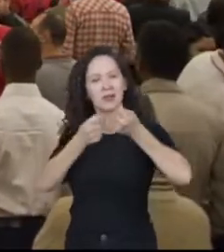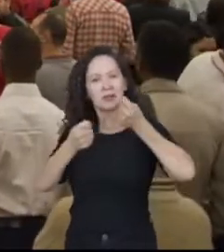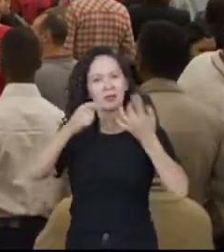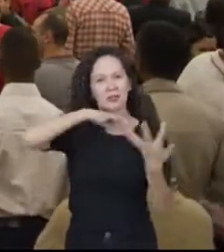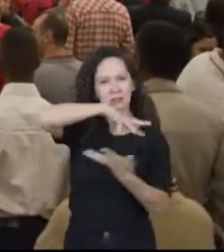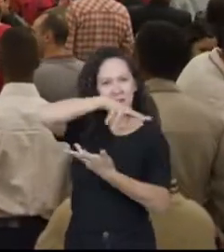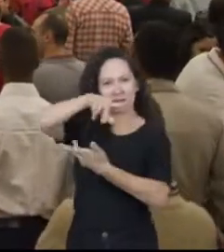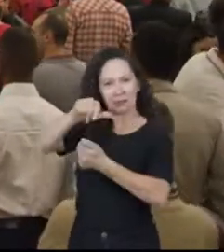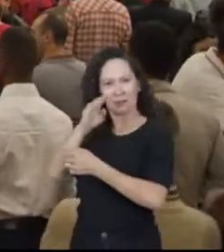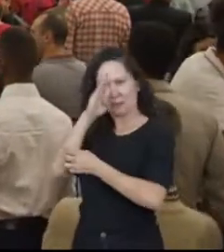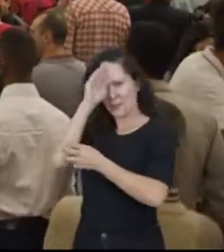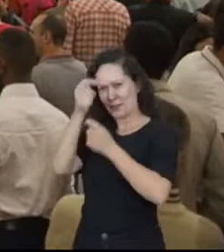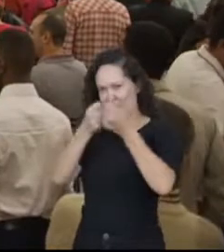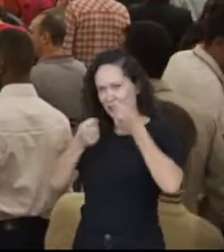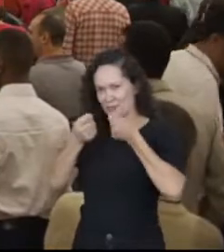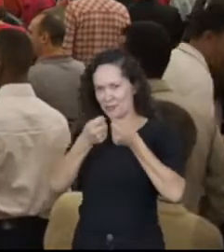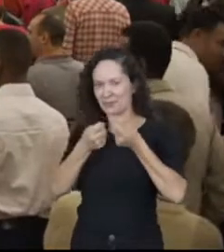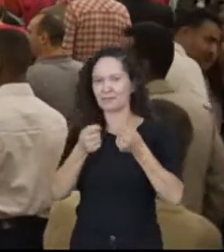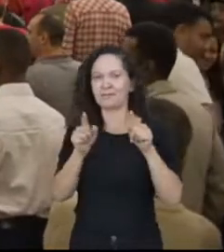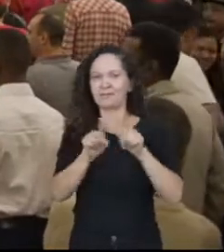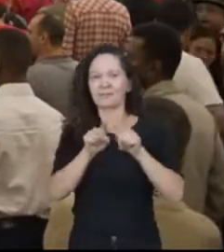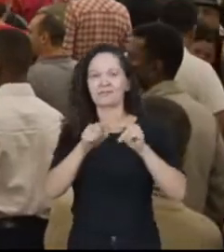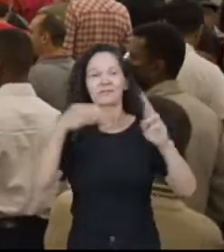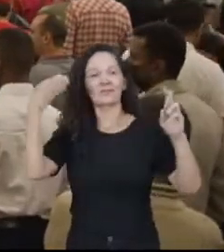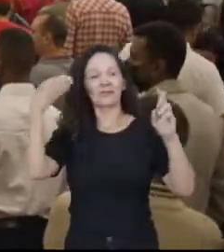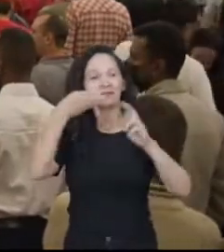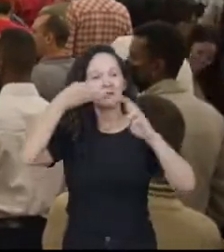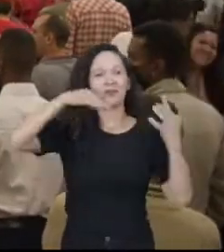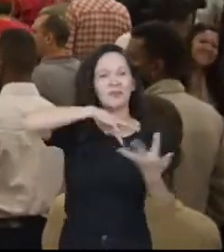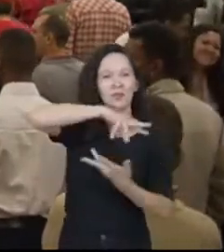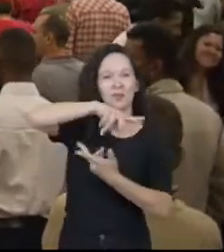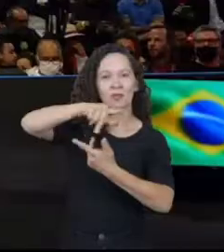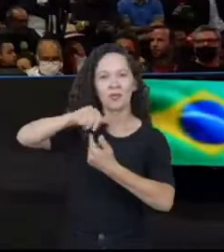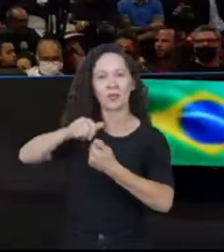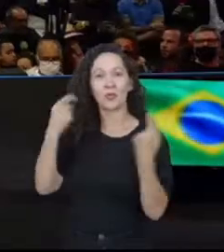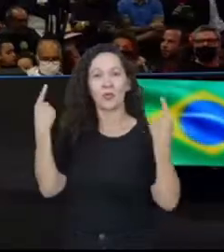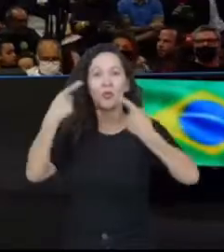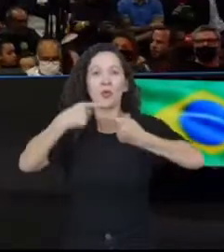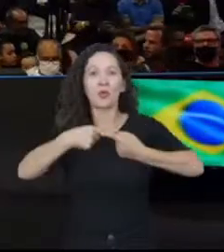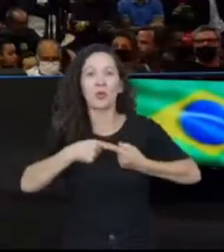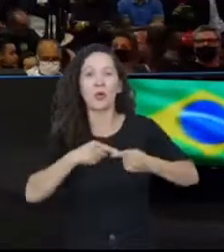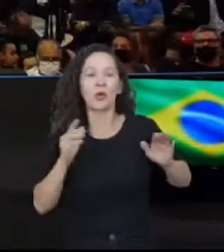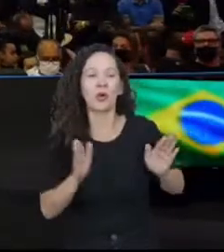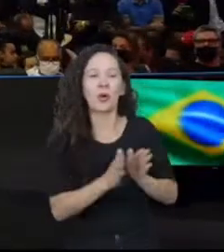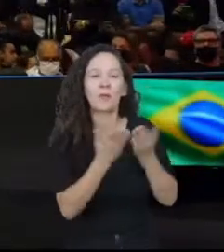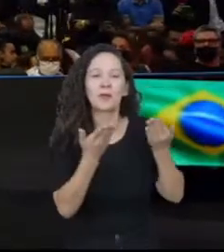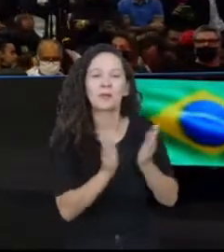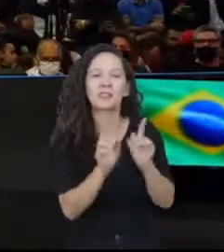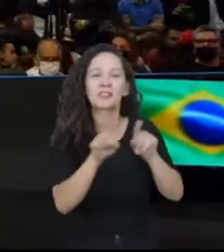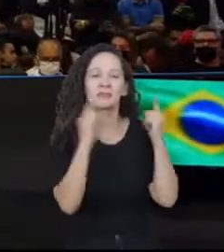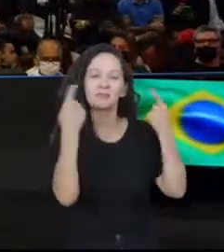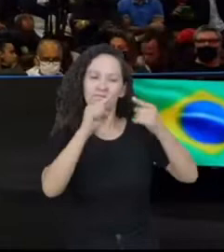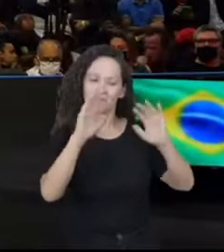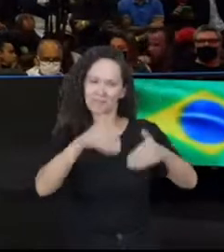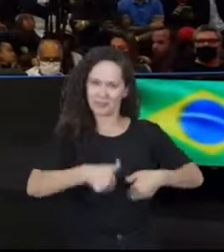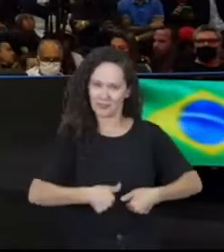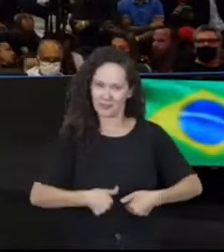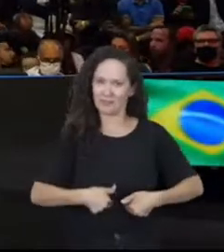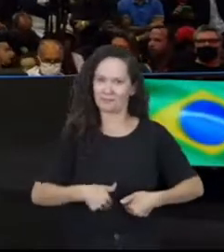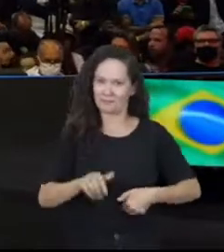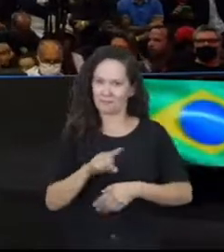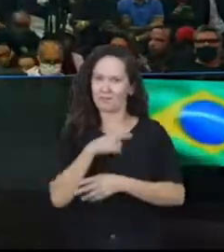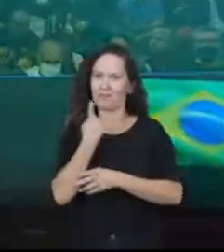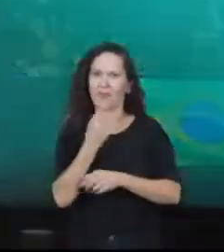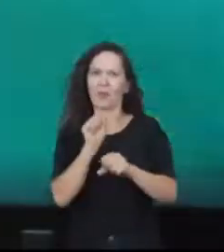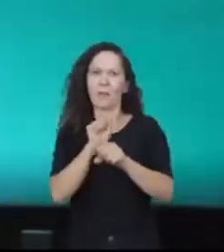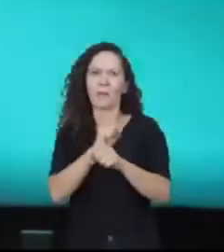ao mesmo tempo, referência mundial no combate à extrema pobreza e à fome. Deixamos de ser o eterno país